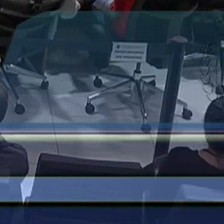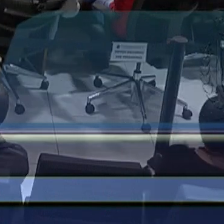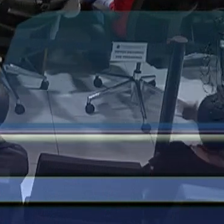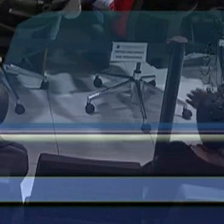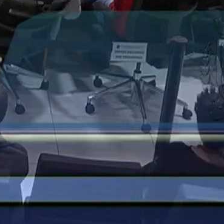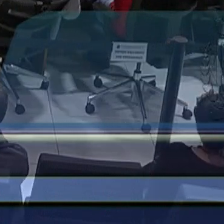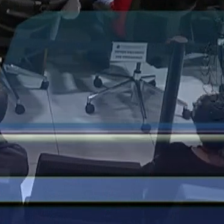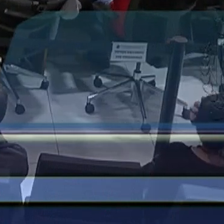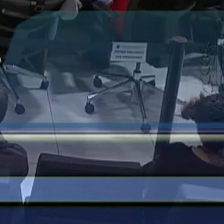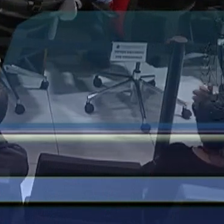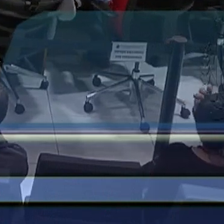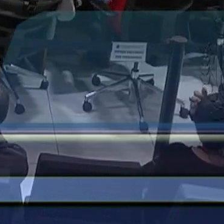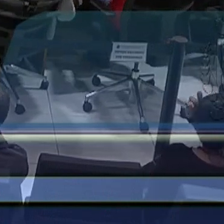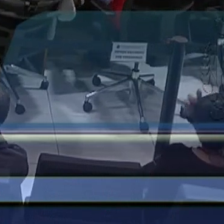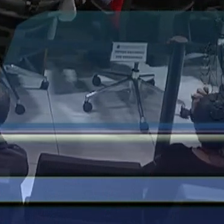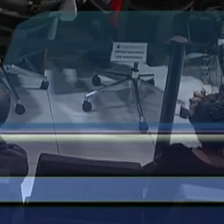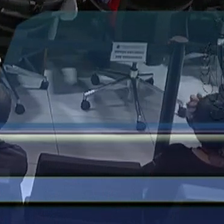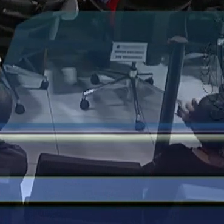Verificação de quórum.